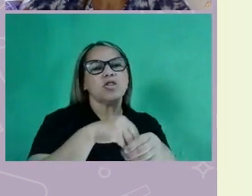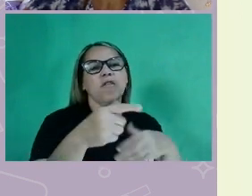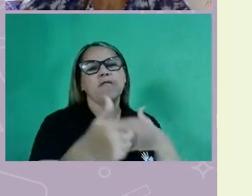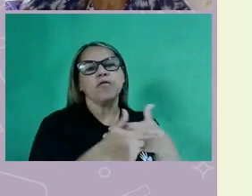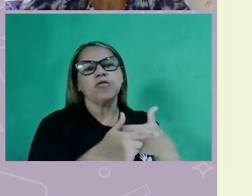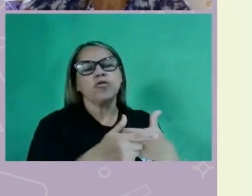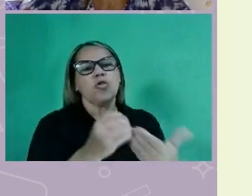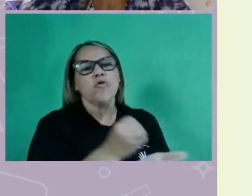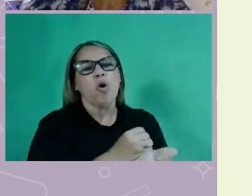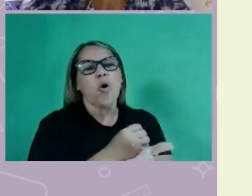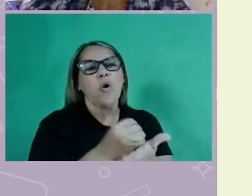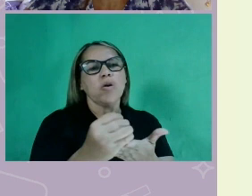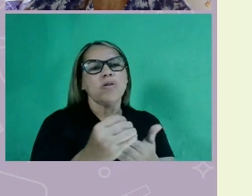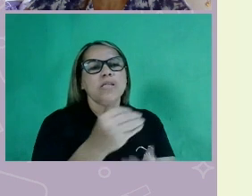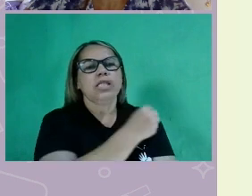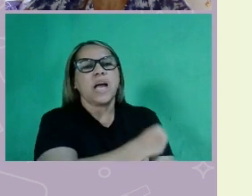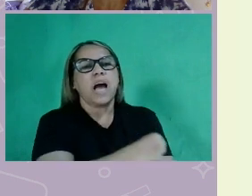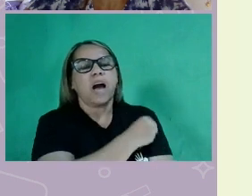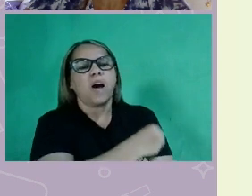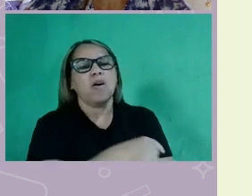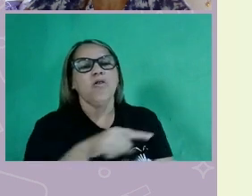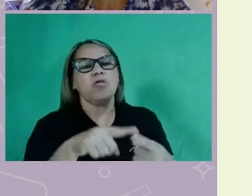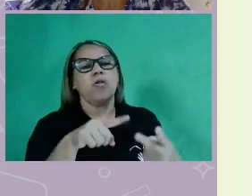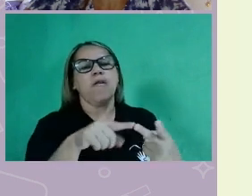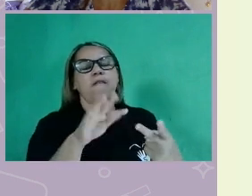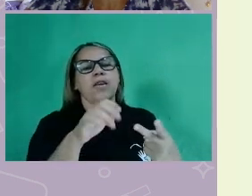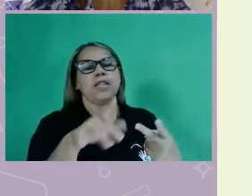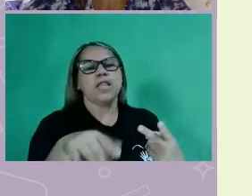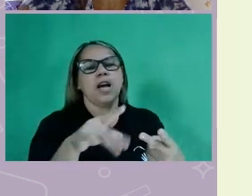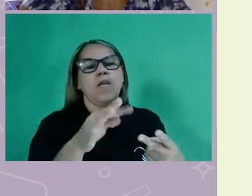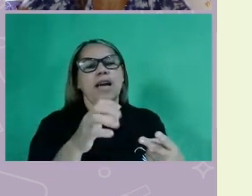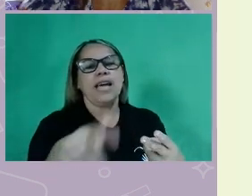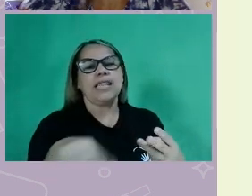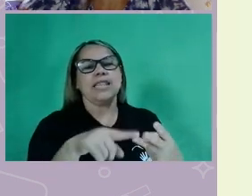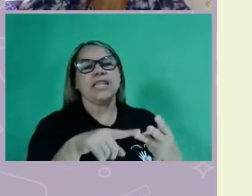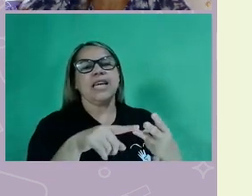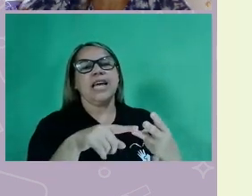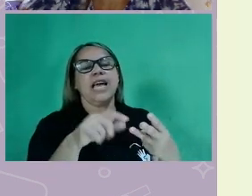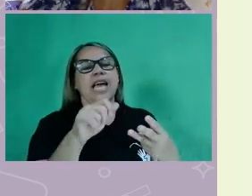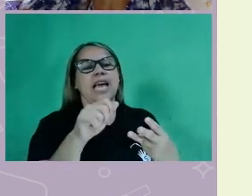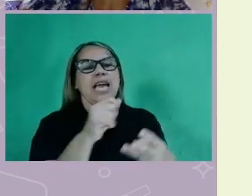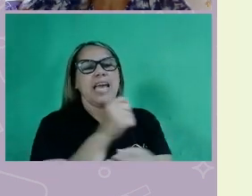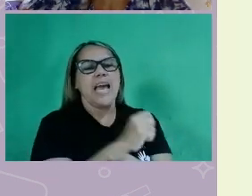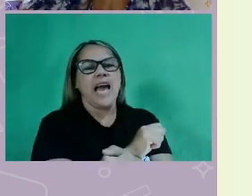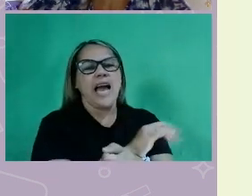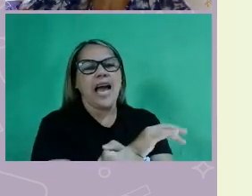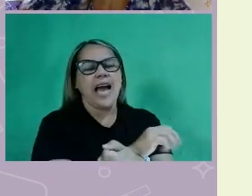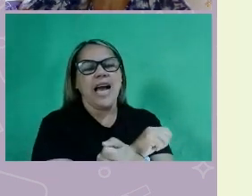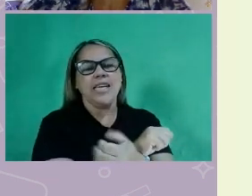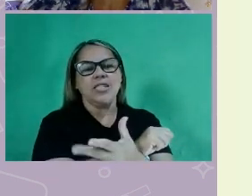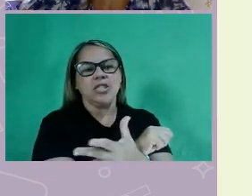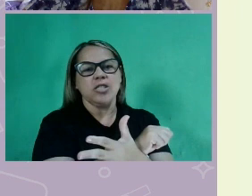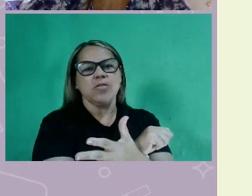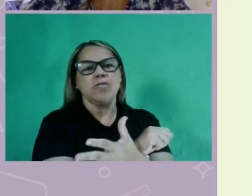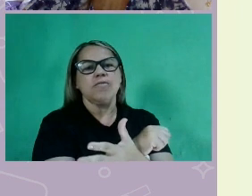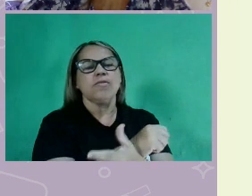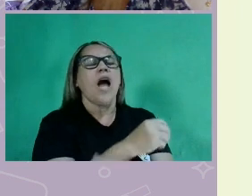orgânicas álcool fenol éter e ácido carboxílico gente álcool eu tenho sim função álcool como está sendo